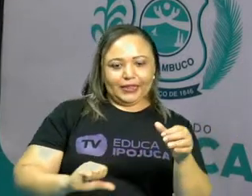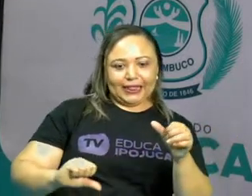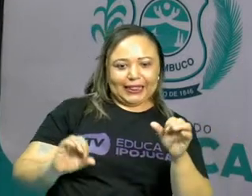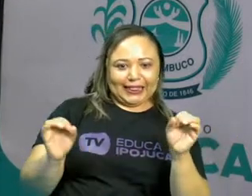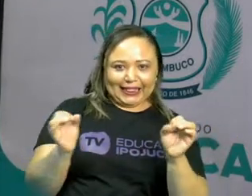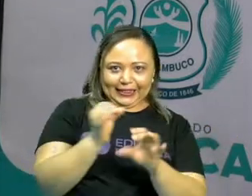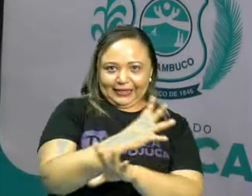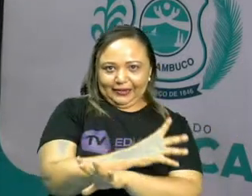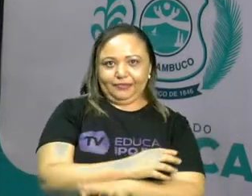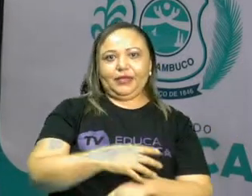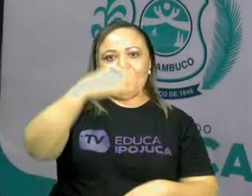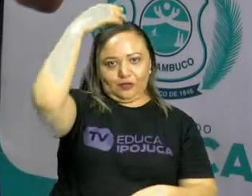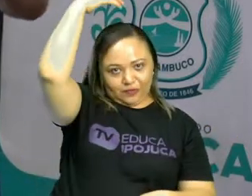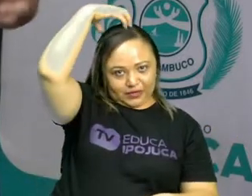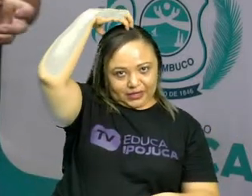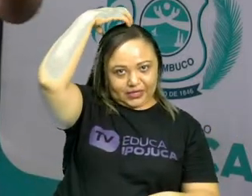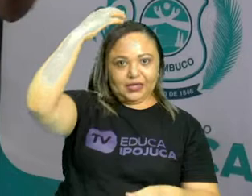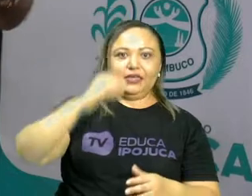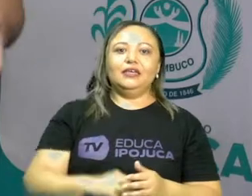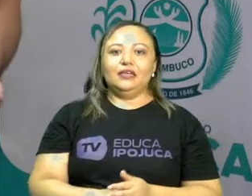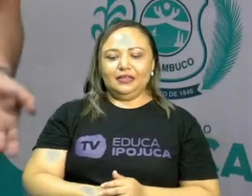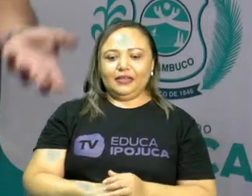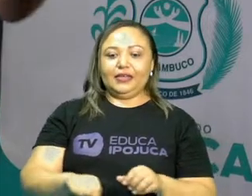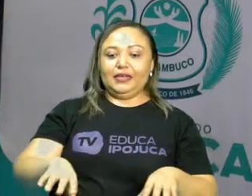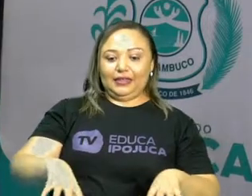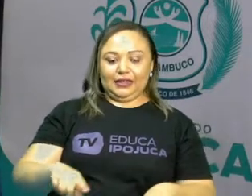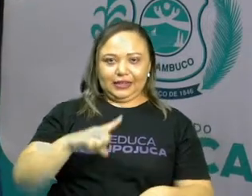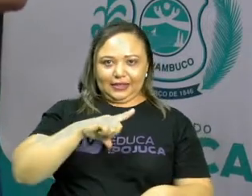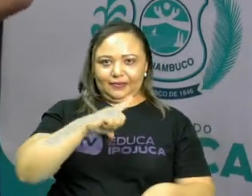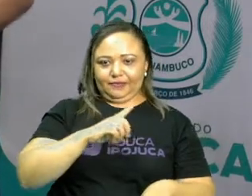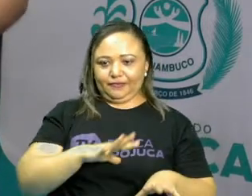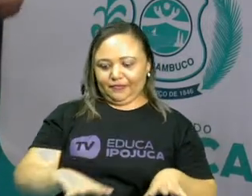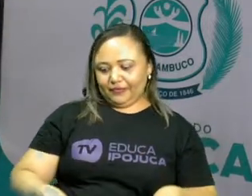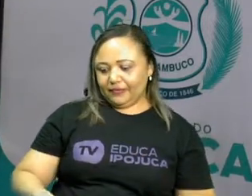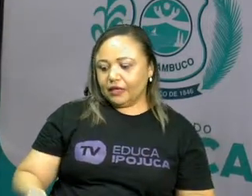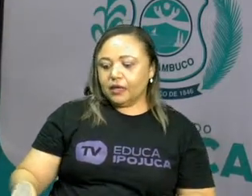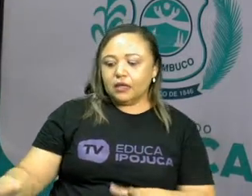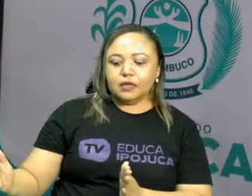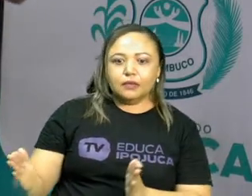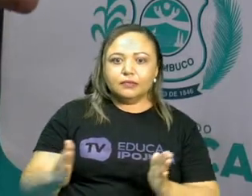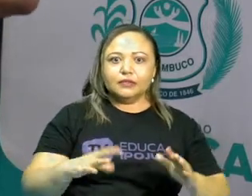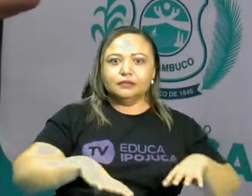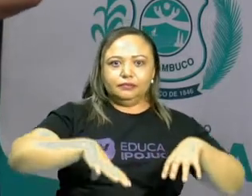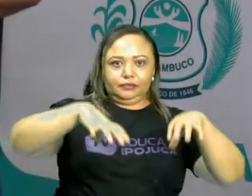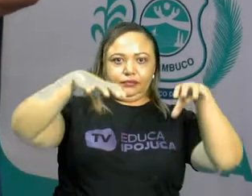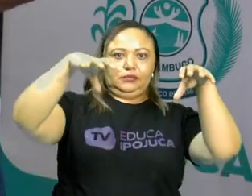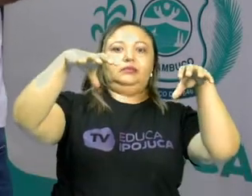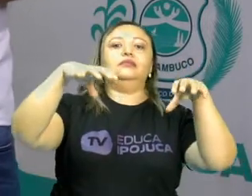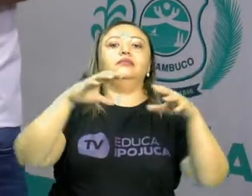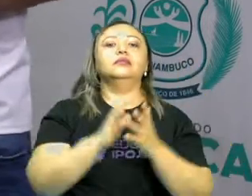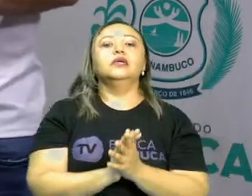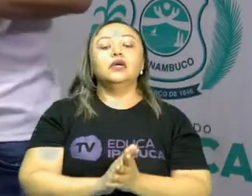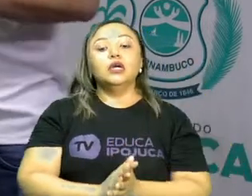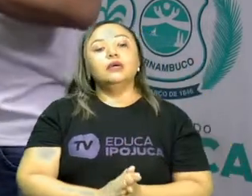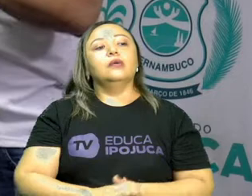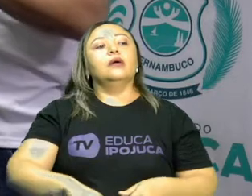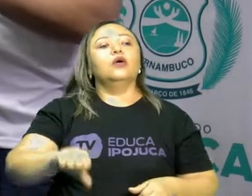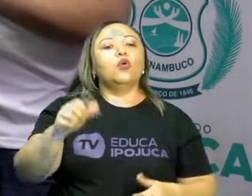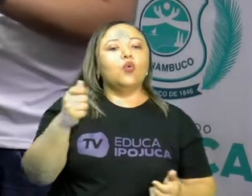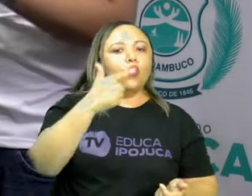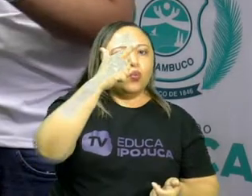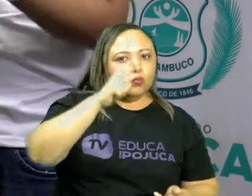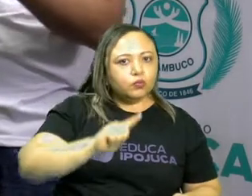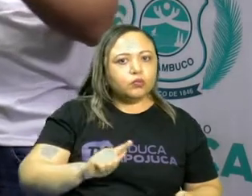que havia ali na idade média para marcar um novo período que a centralização política lendário Modern